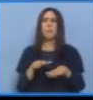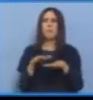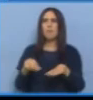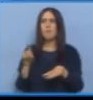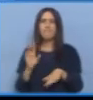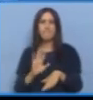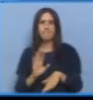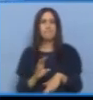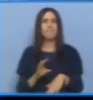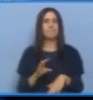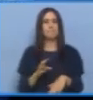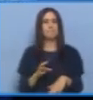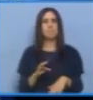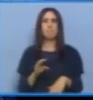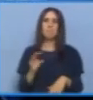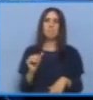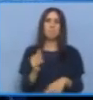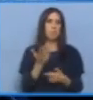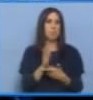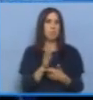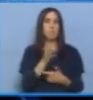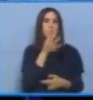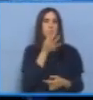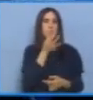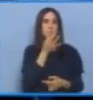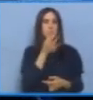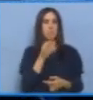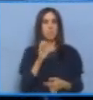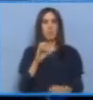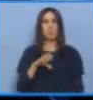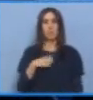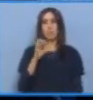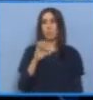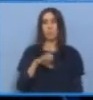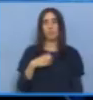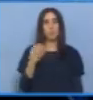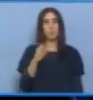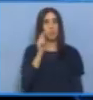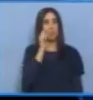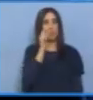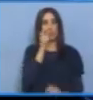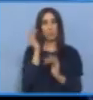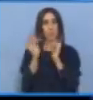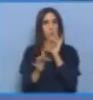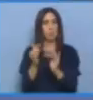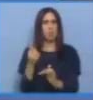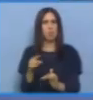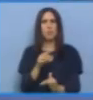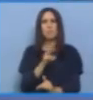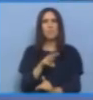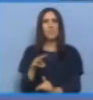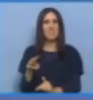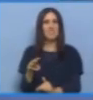em vez de irem para um destino... Por exemplo, quando nós falamos de Cabo Verde é um destino turístico que atrai